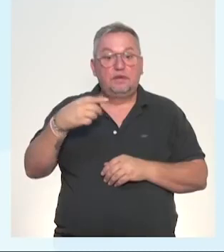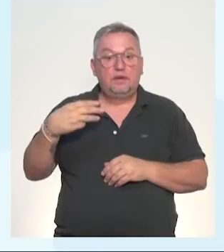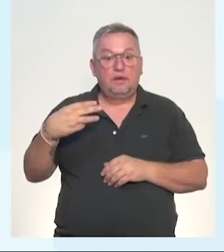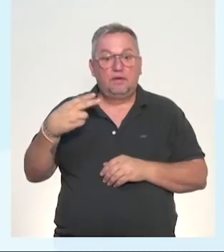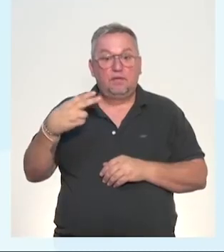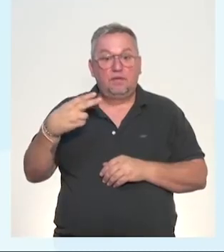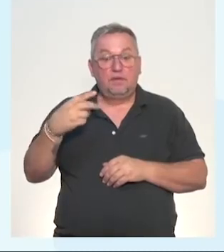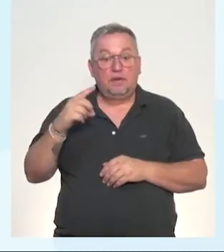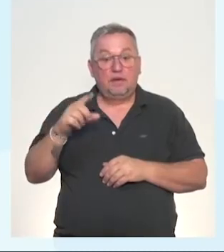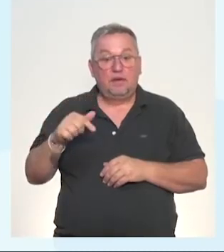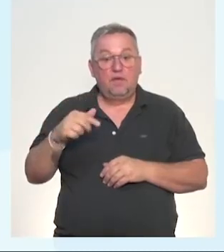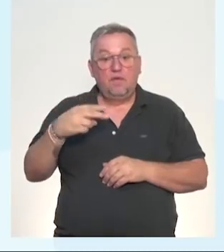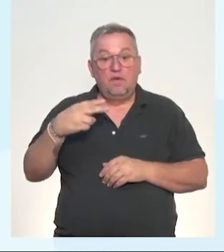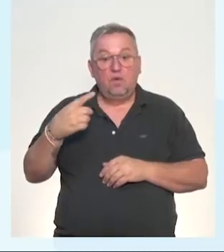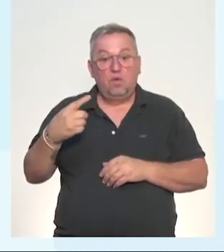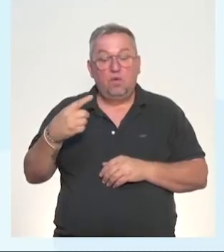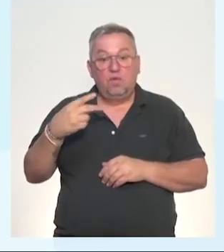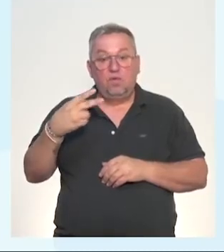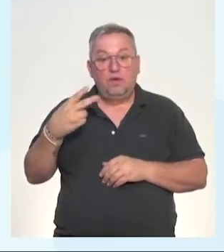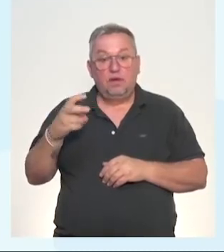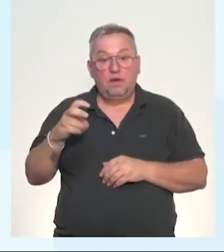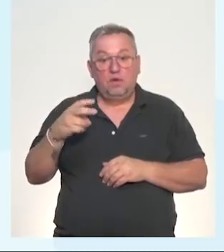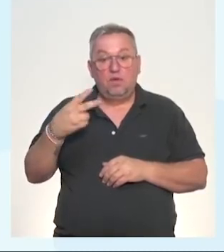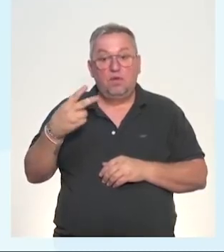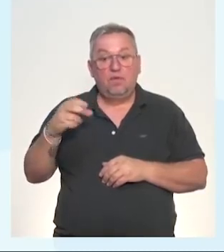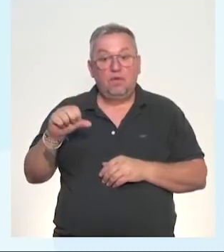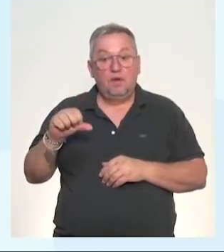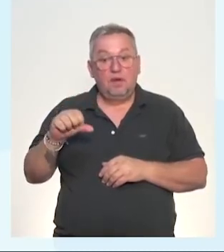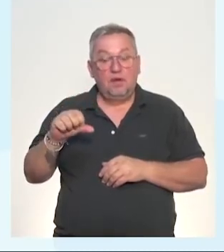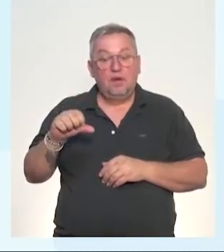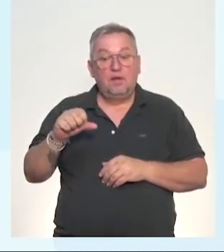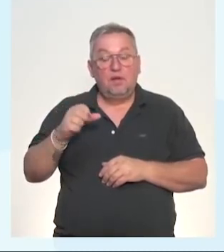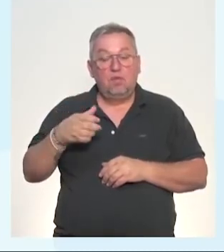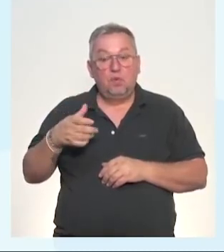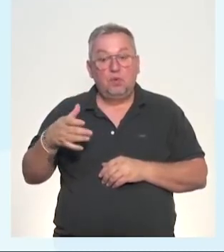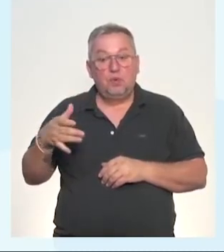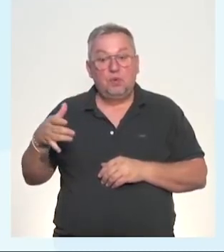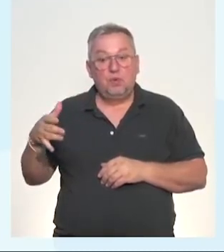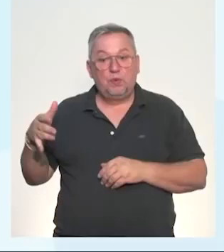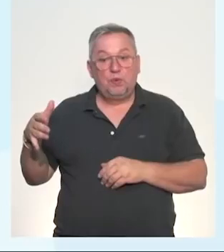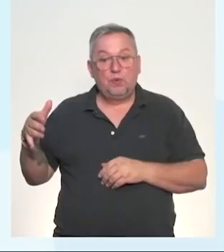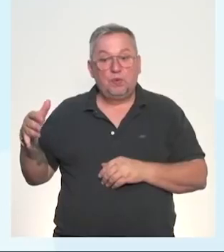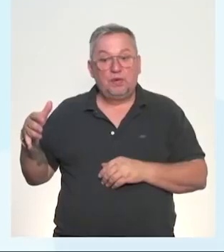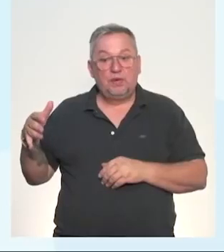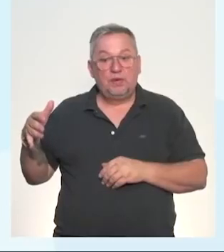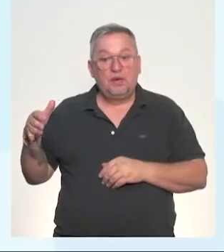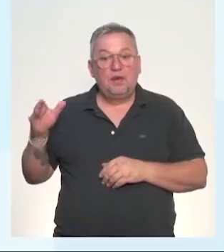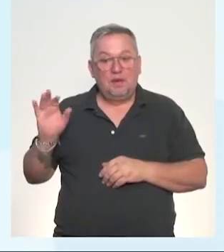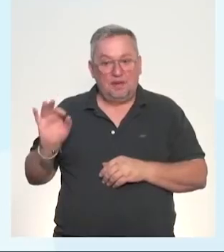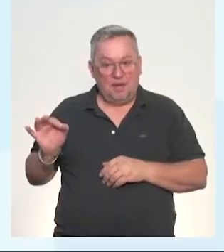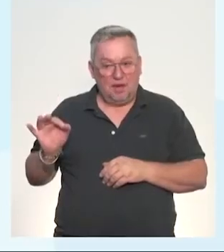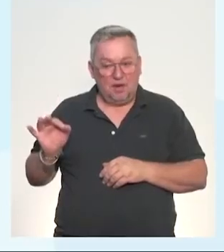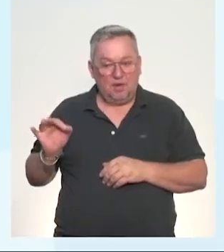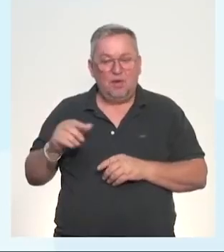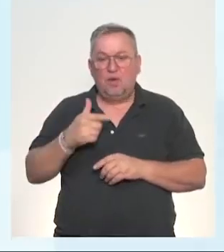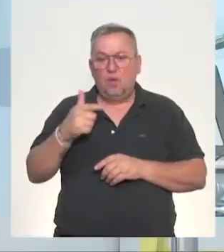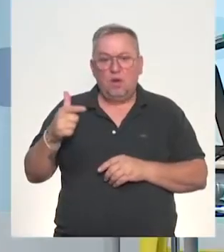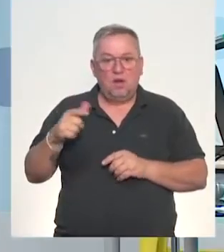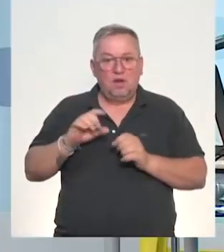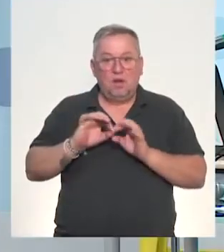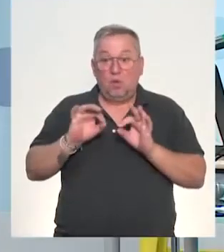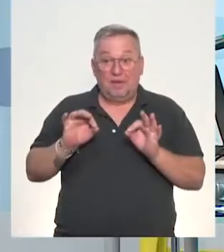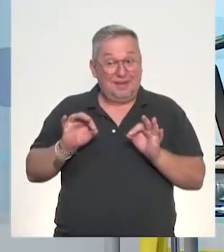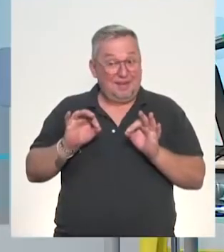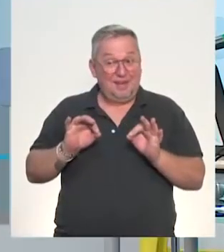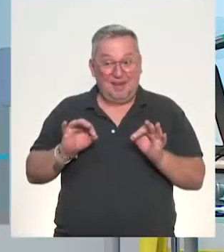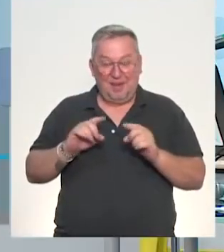13, 17, 21, 25 e por aí vai. Perceba que ela já não é tão